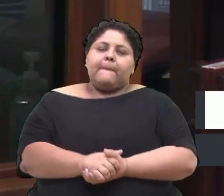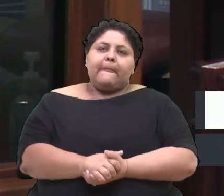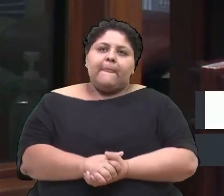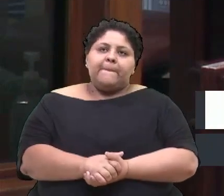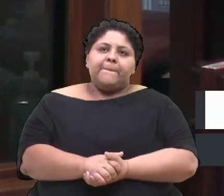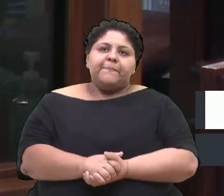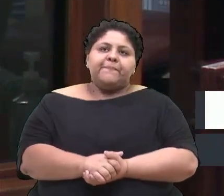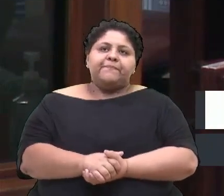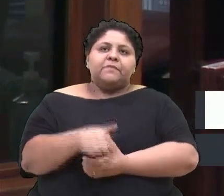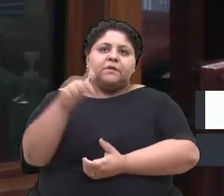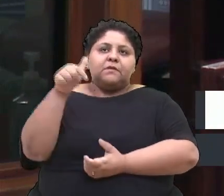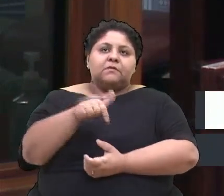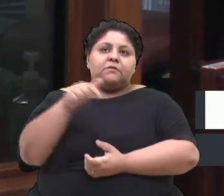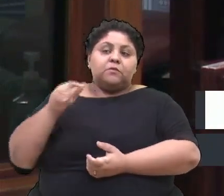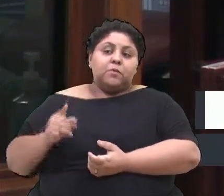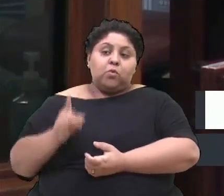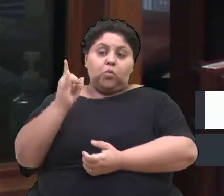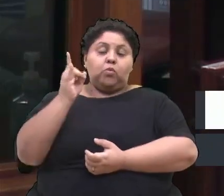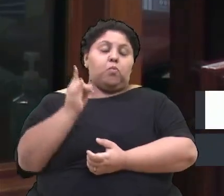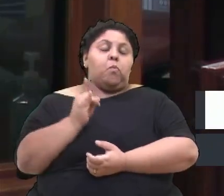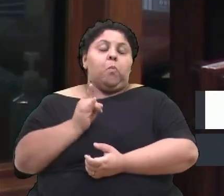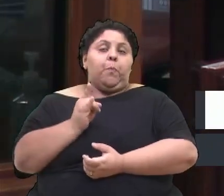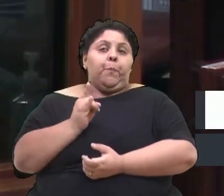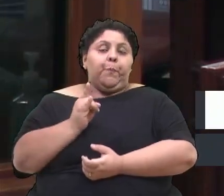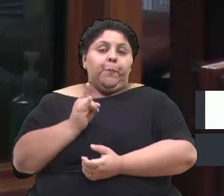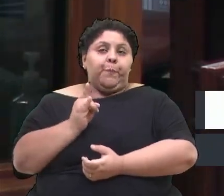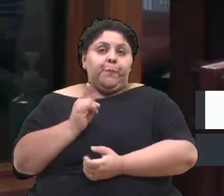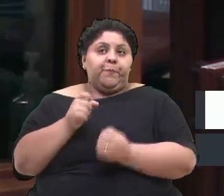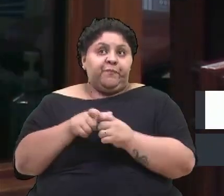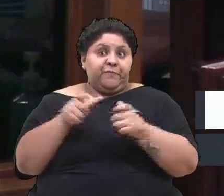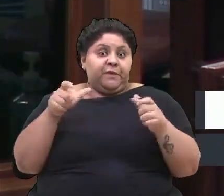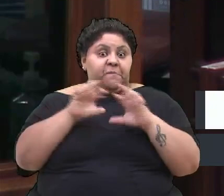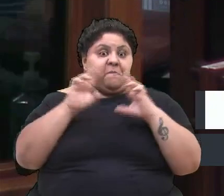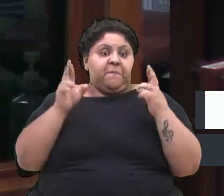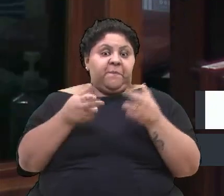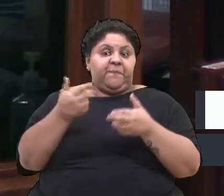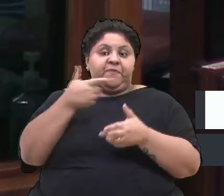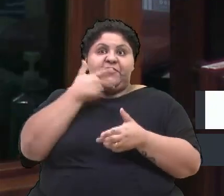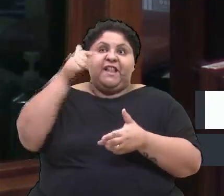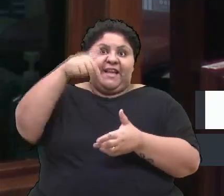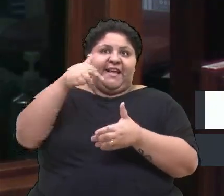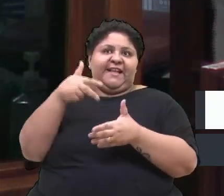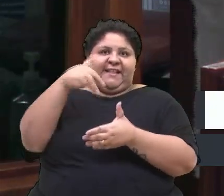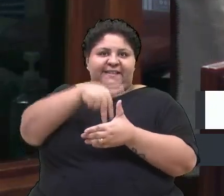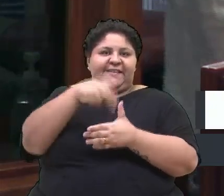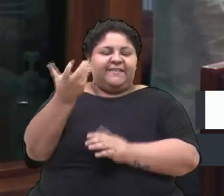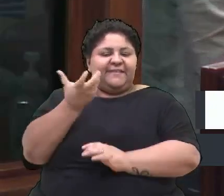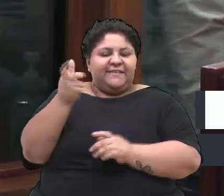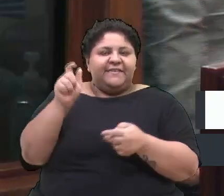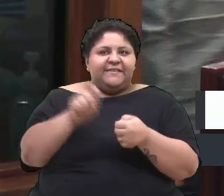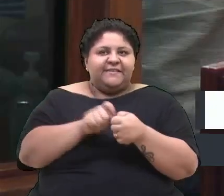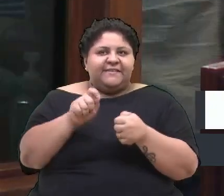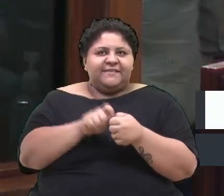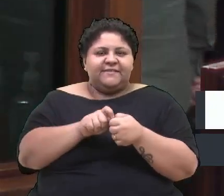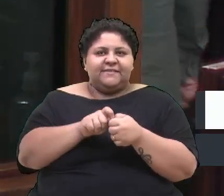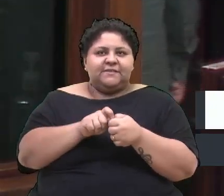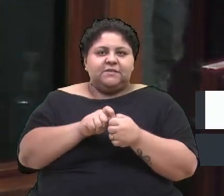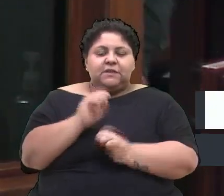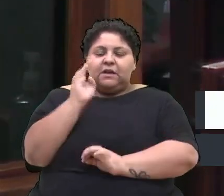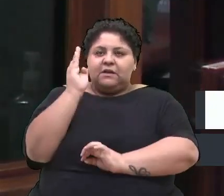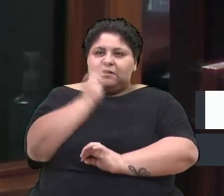Sendo este o meu último grande expediente, quero fazer uma